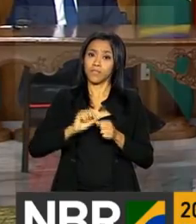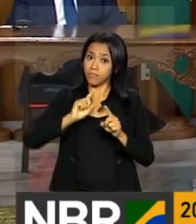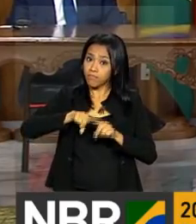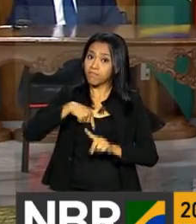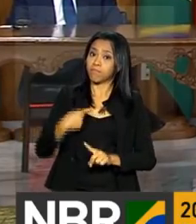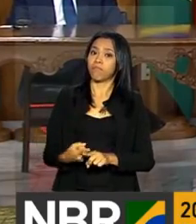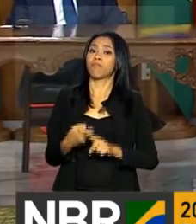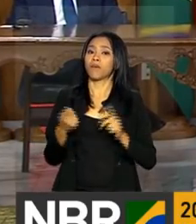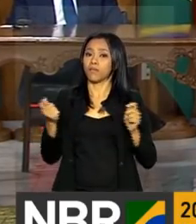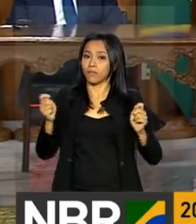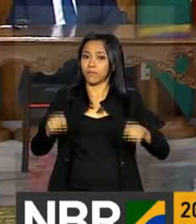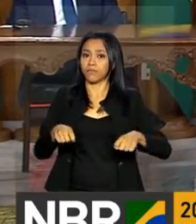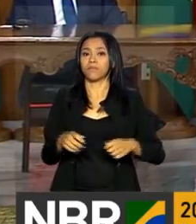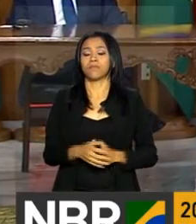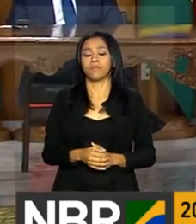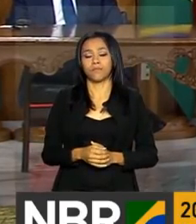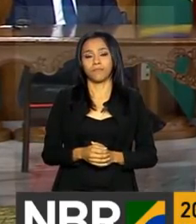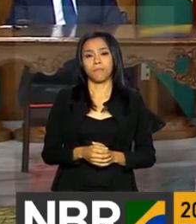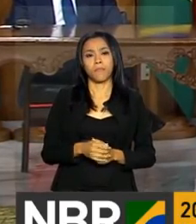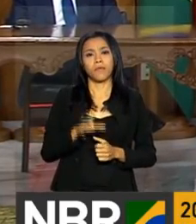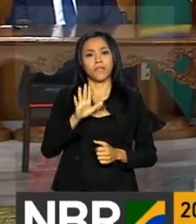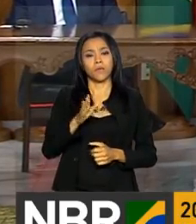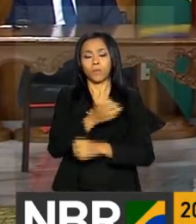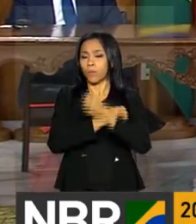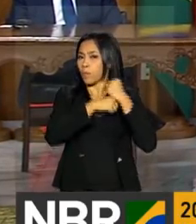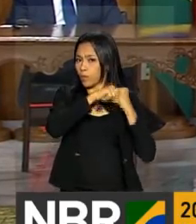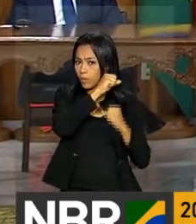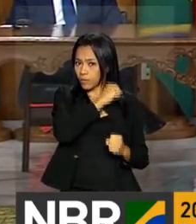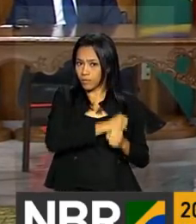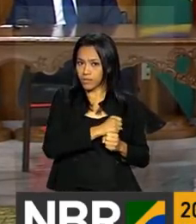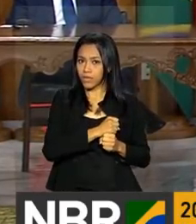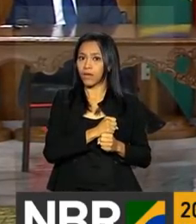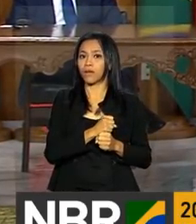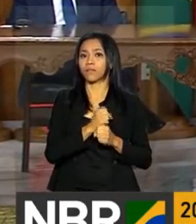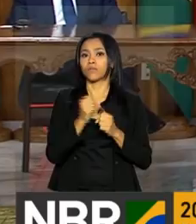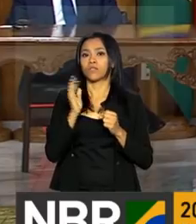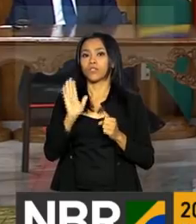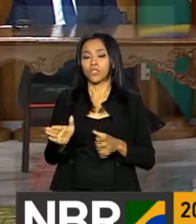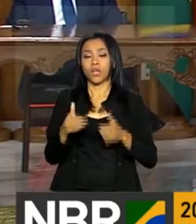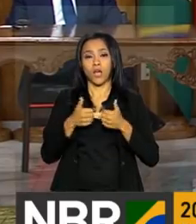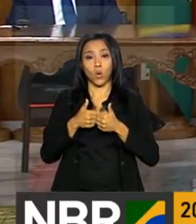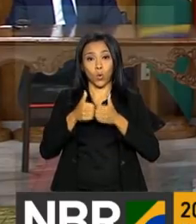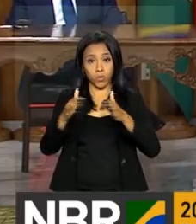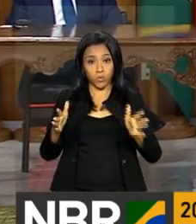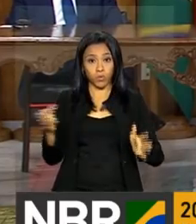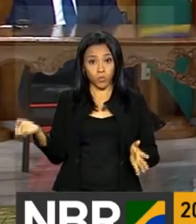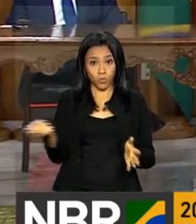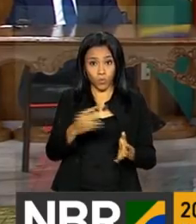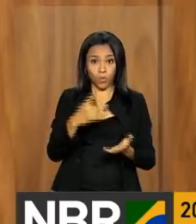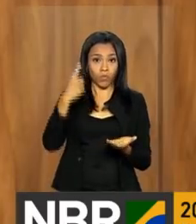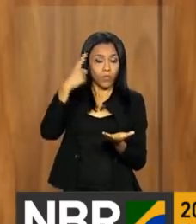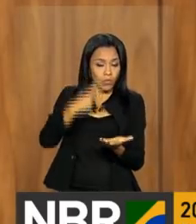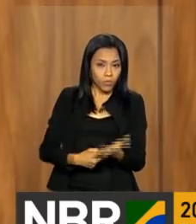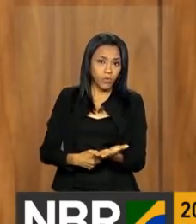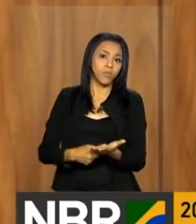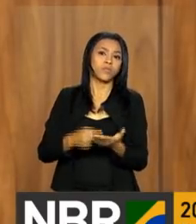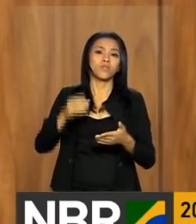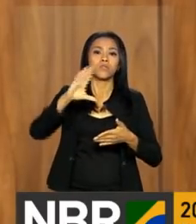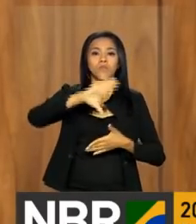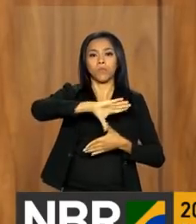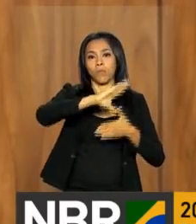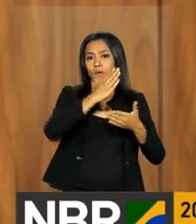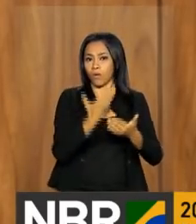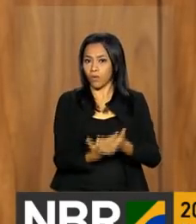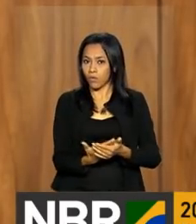mais. Aliás, no ano passado, entrou em vigor o novo acordo comercial